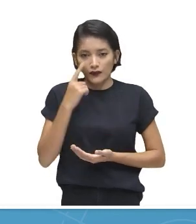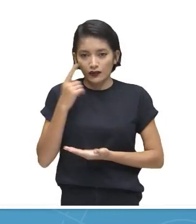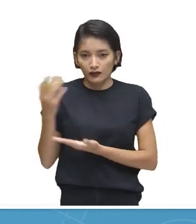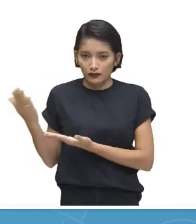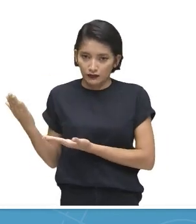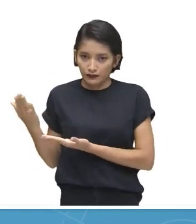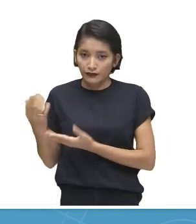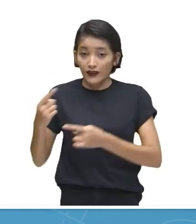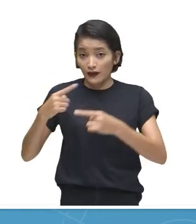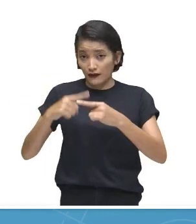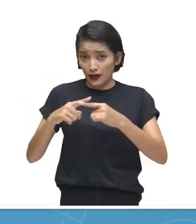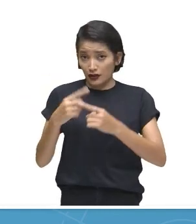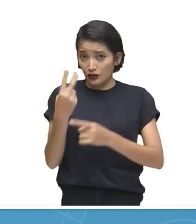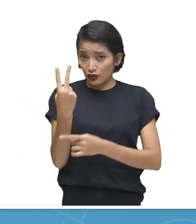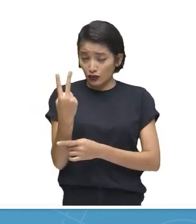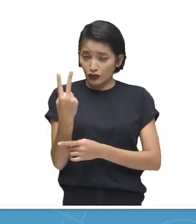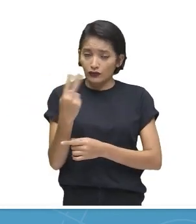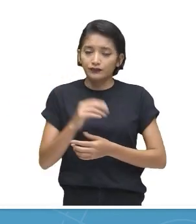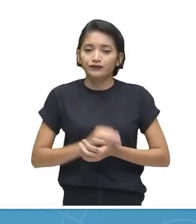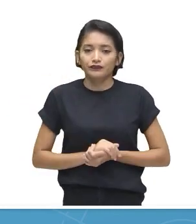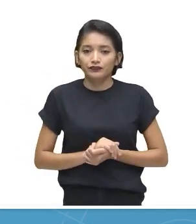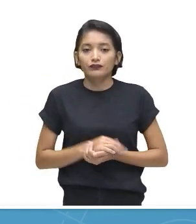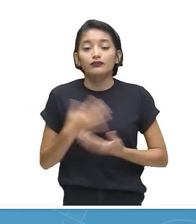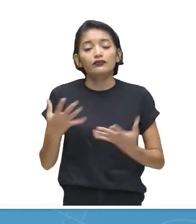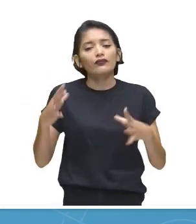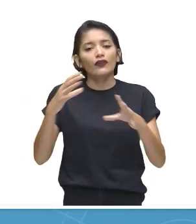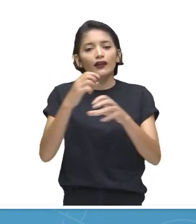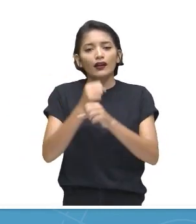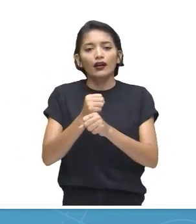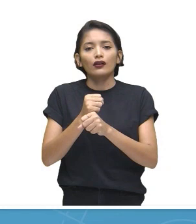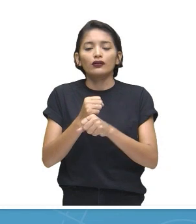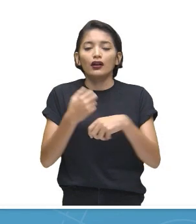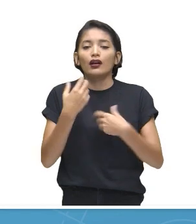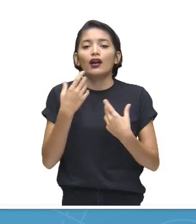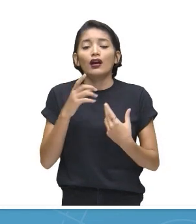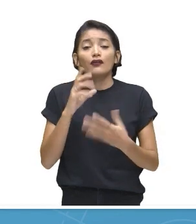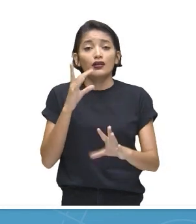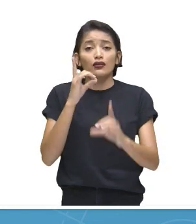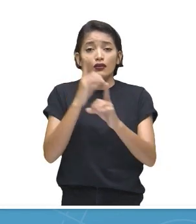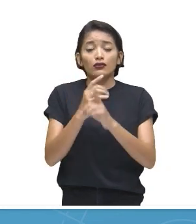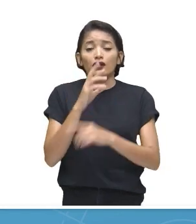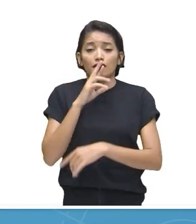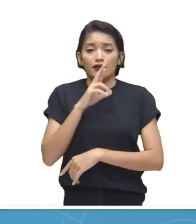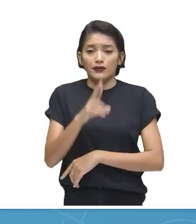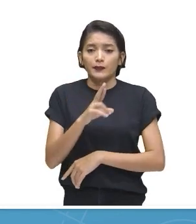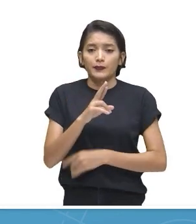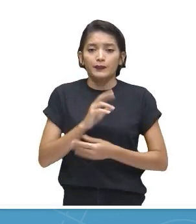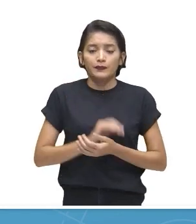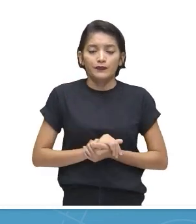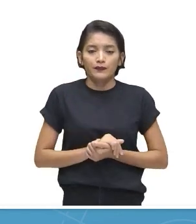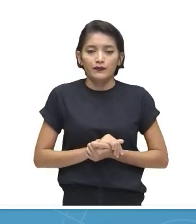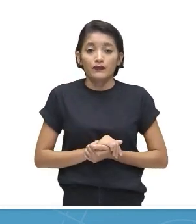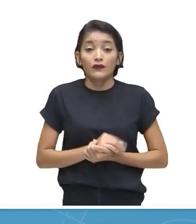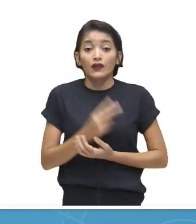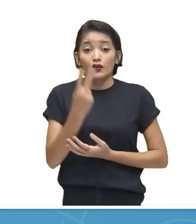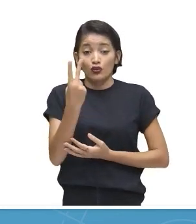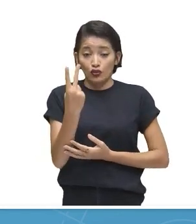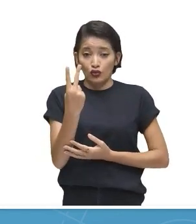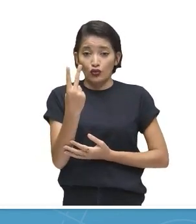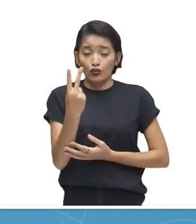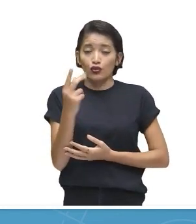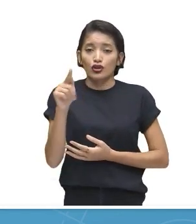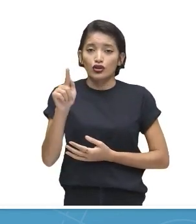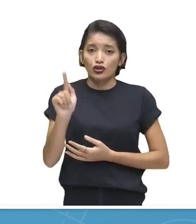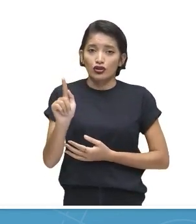vezes 2. Fazendo o seu cálculo, você vai chegar ao resultado de que em 2 quilos, ó, 1000